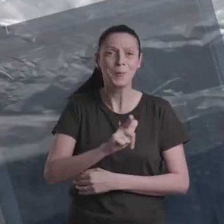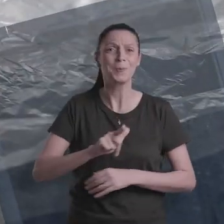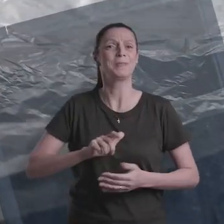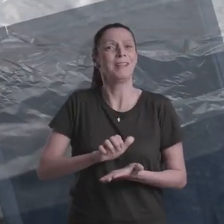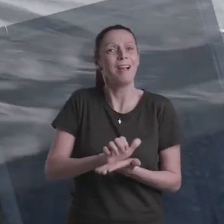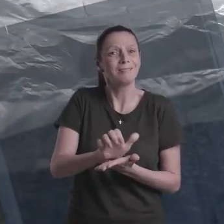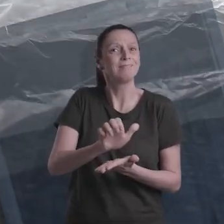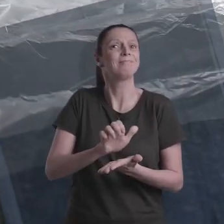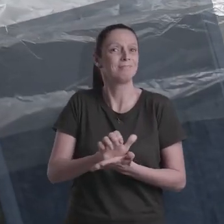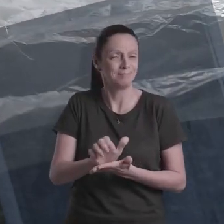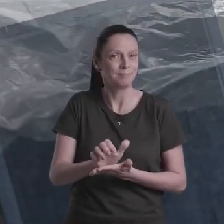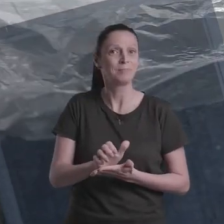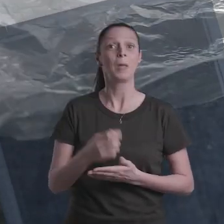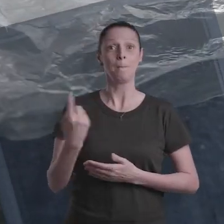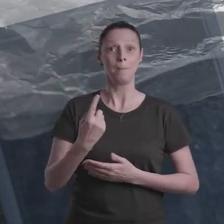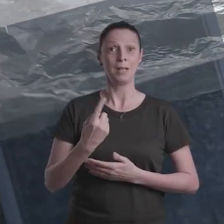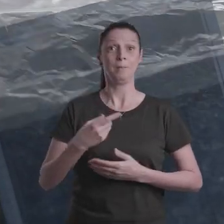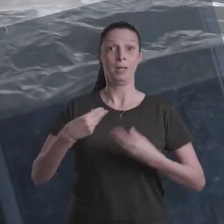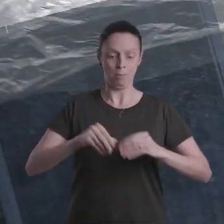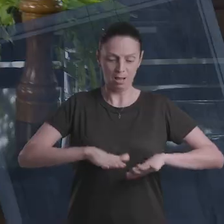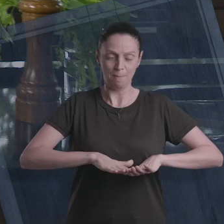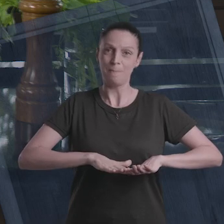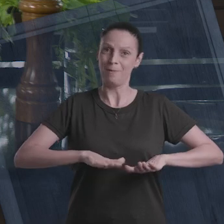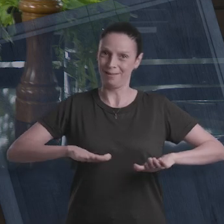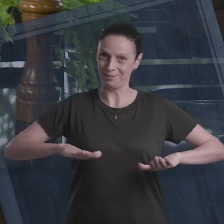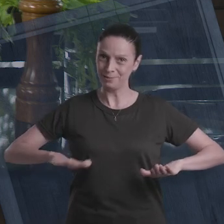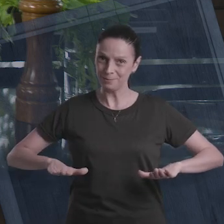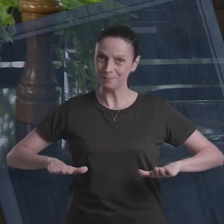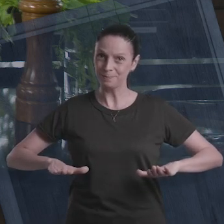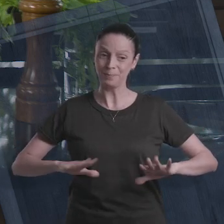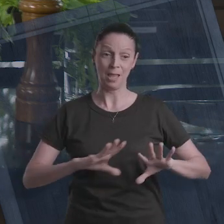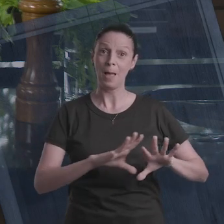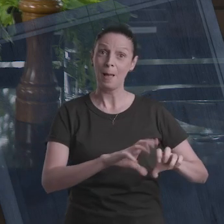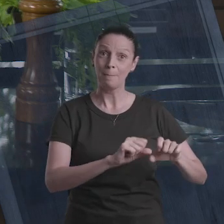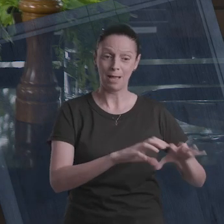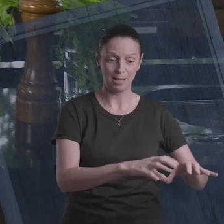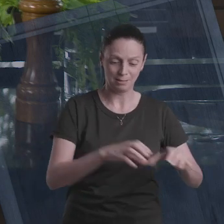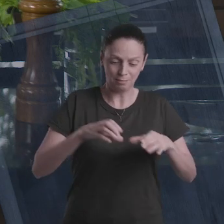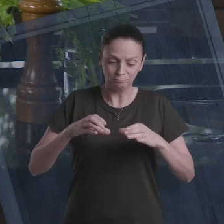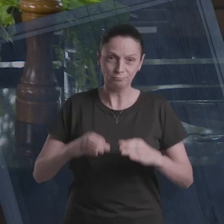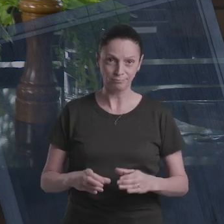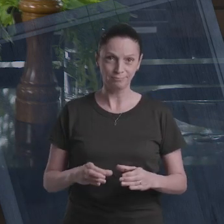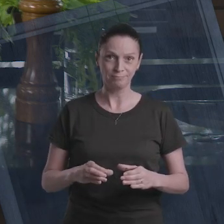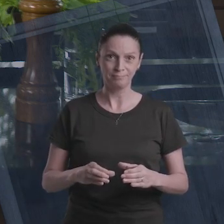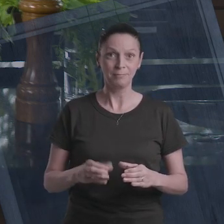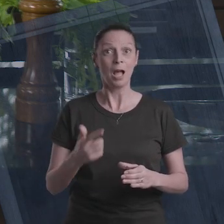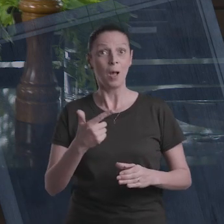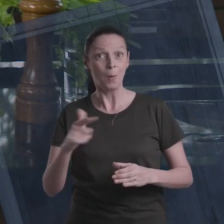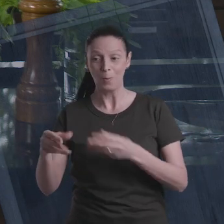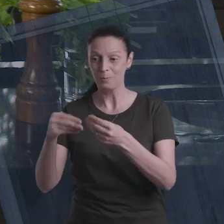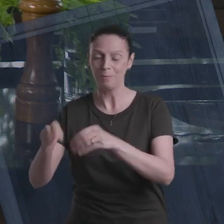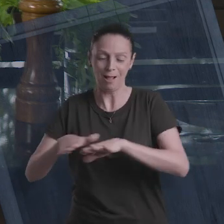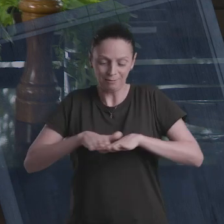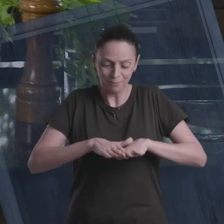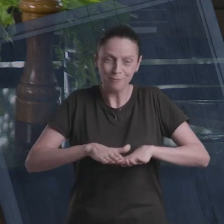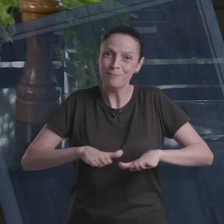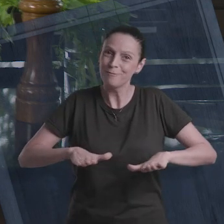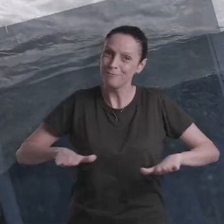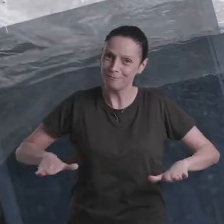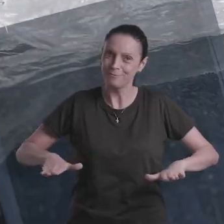nossa vida. Coloca um saco plástico embaixo, o outro sobre a